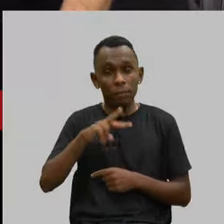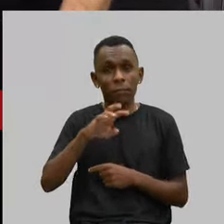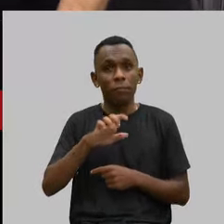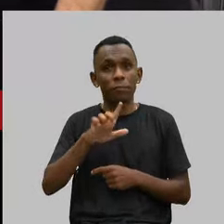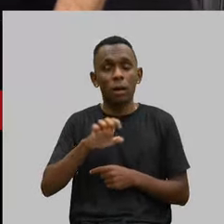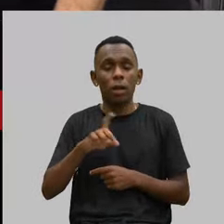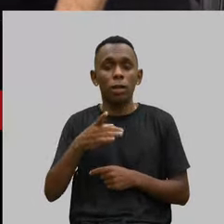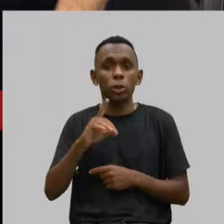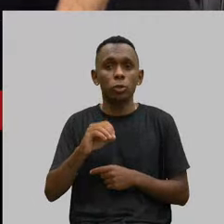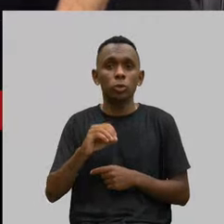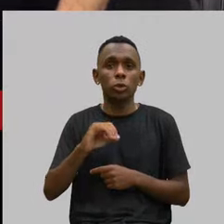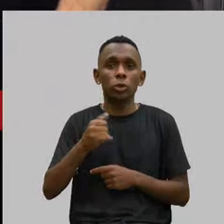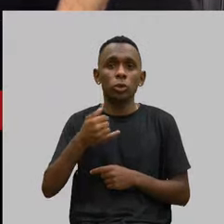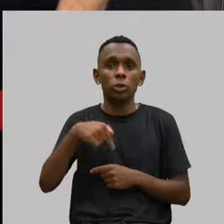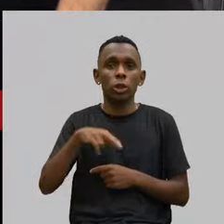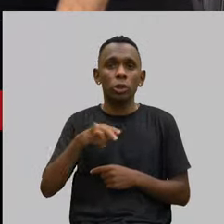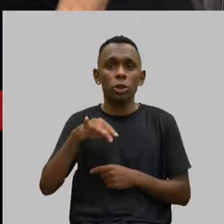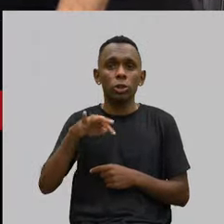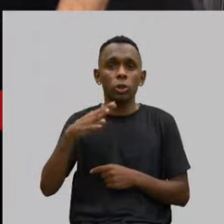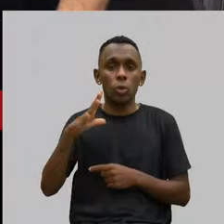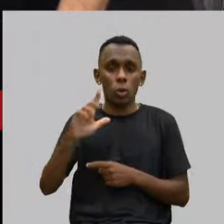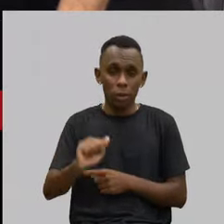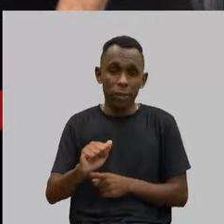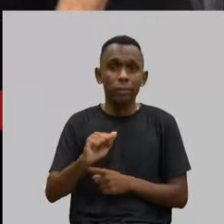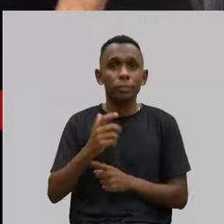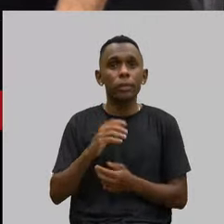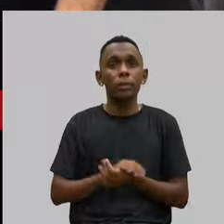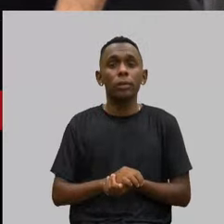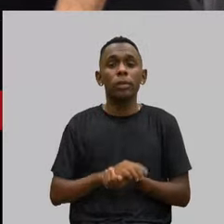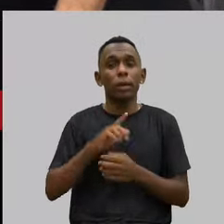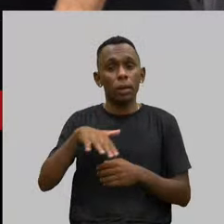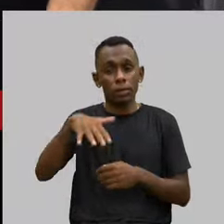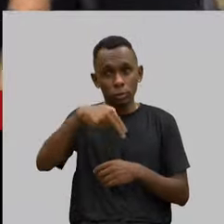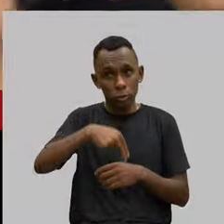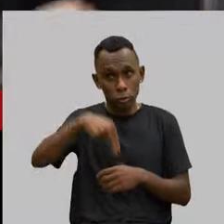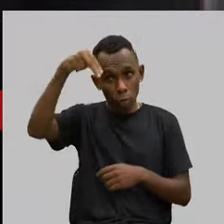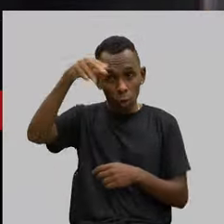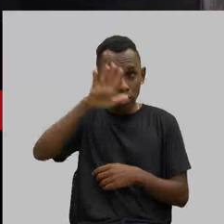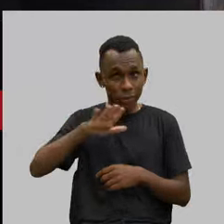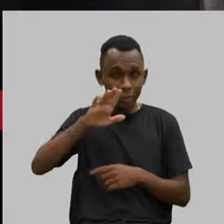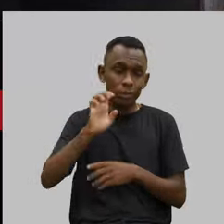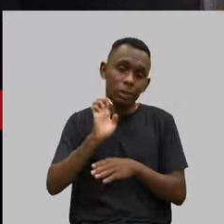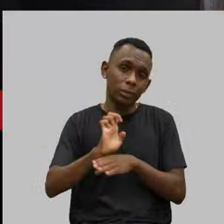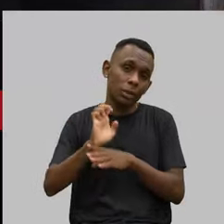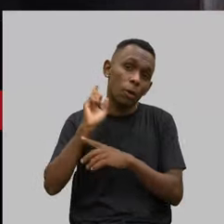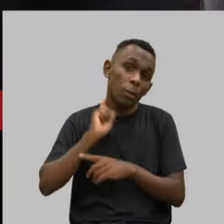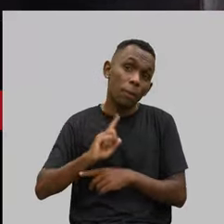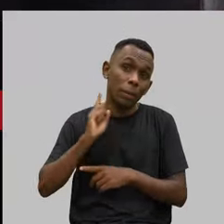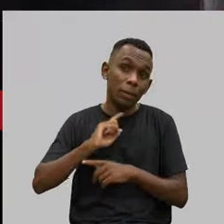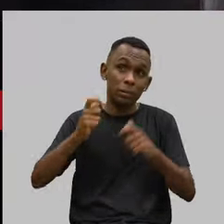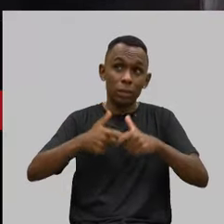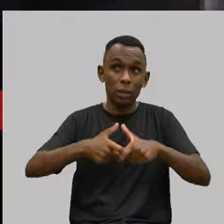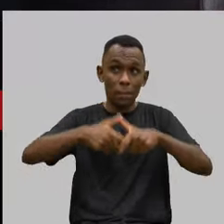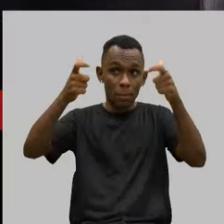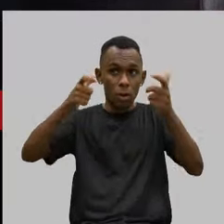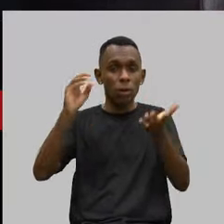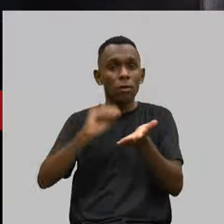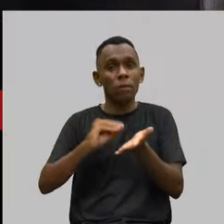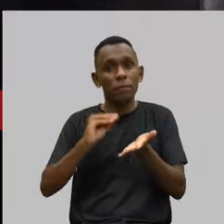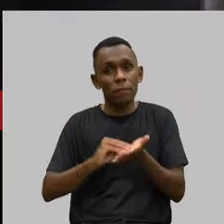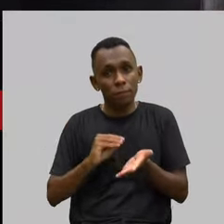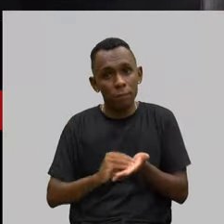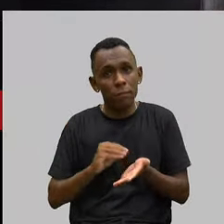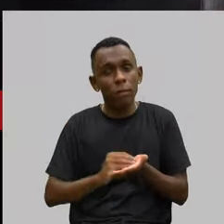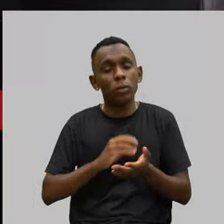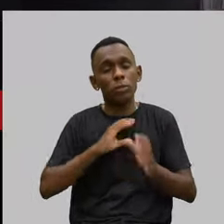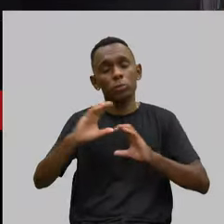é hoje além de ser do Norte Nordeste é a maior região com a maior deficiência em termos de como